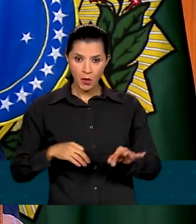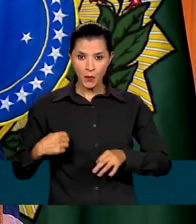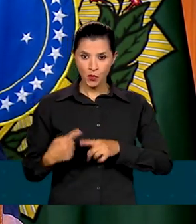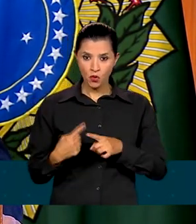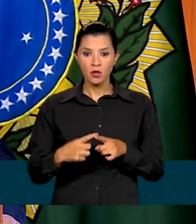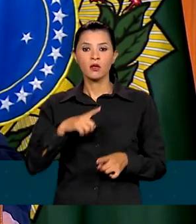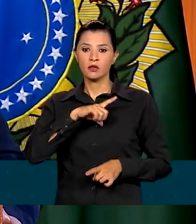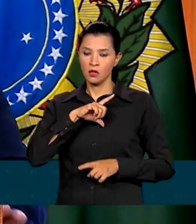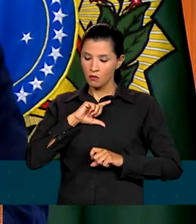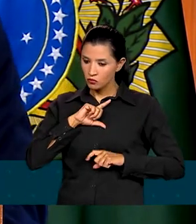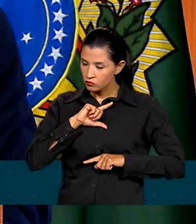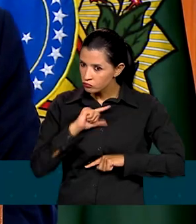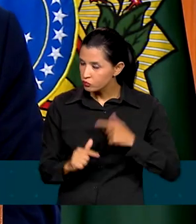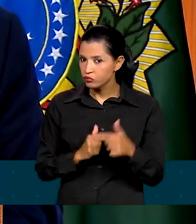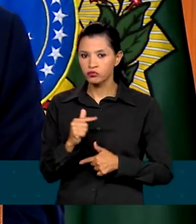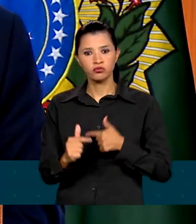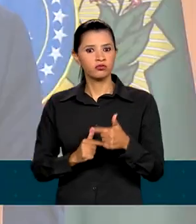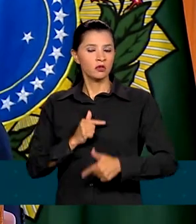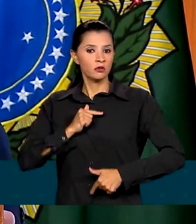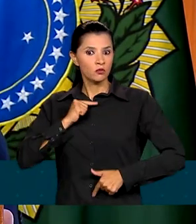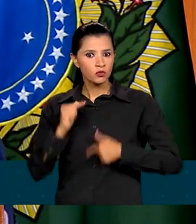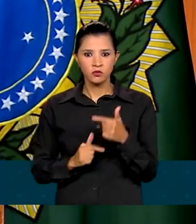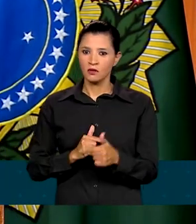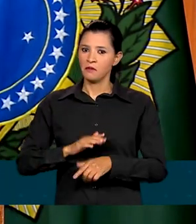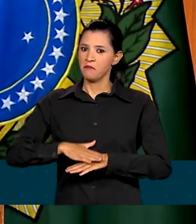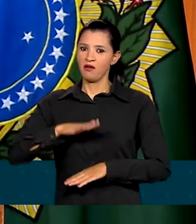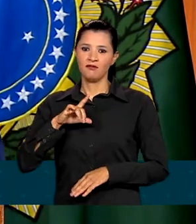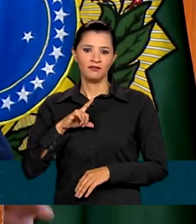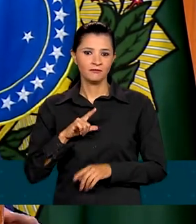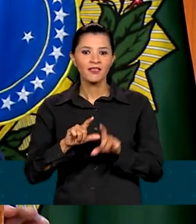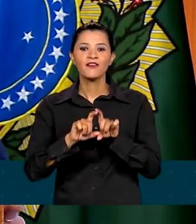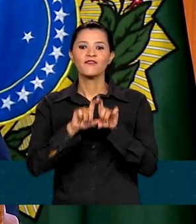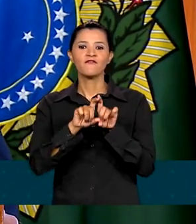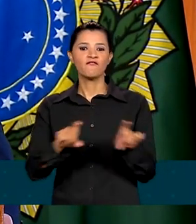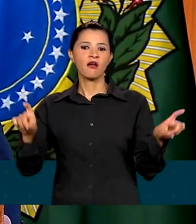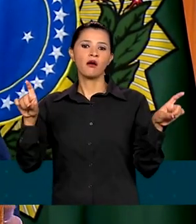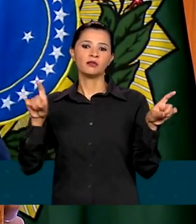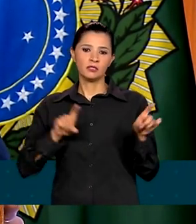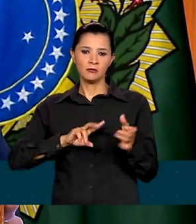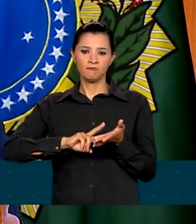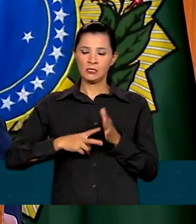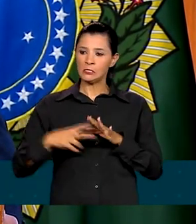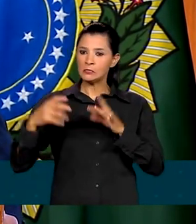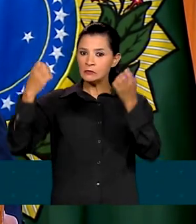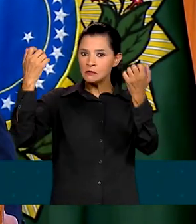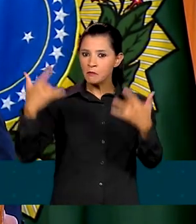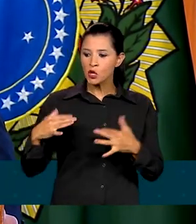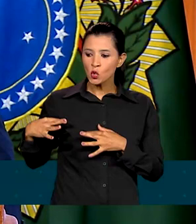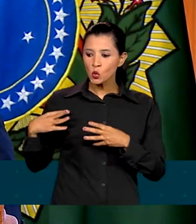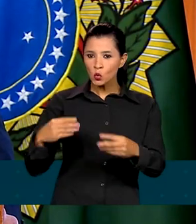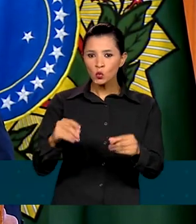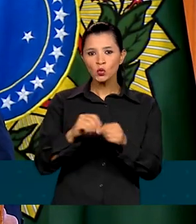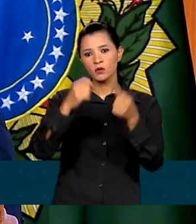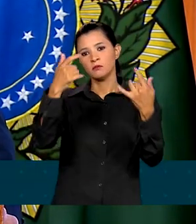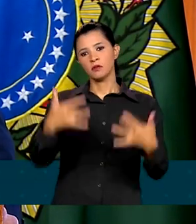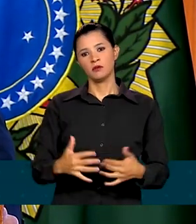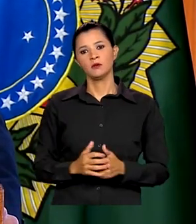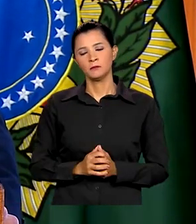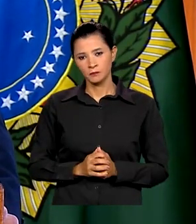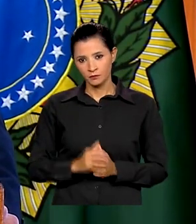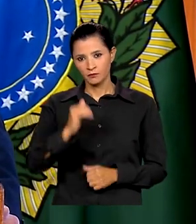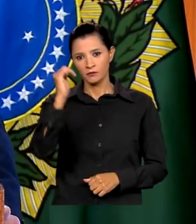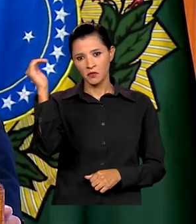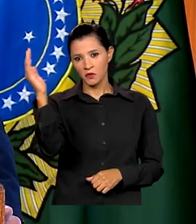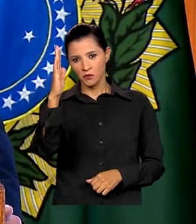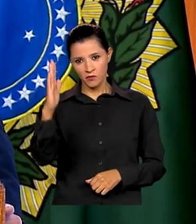de trabalhar muito mais. A frase que traduz tudo o que eu falei até agora, o Brasil